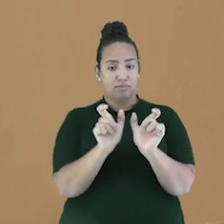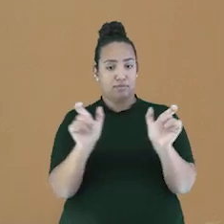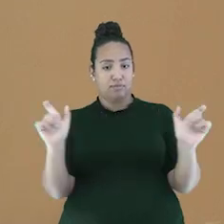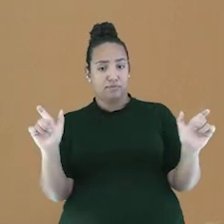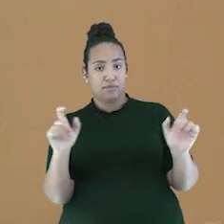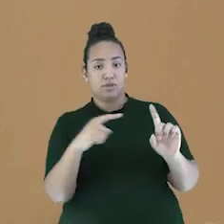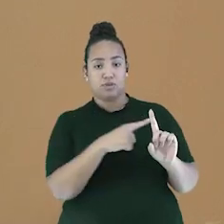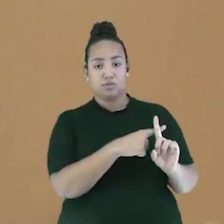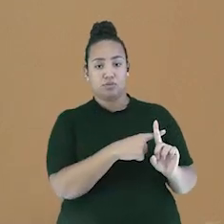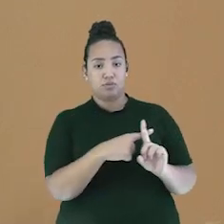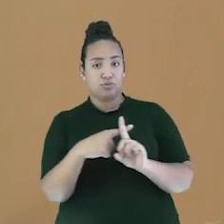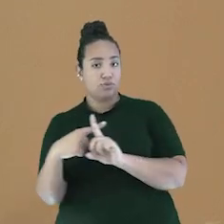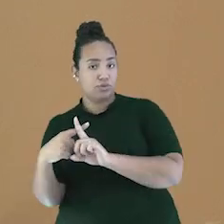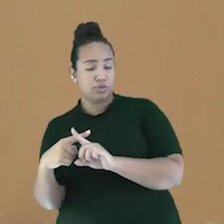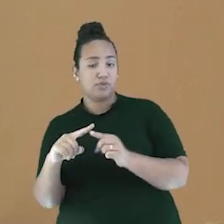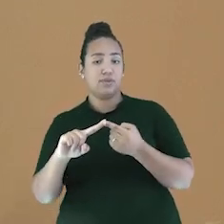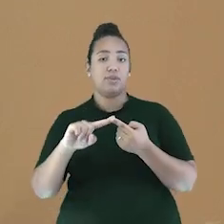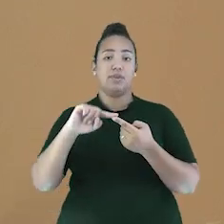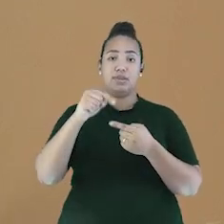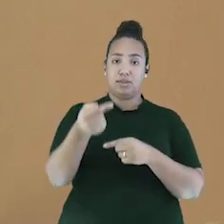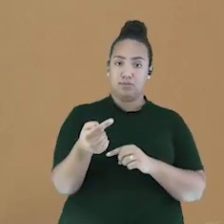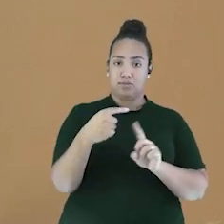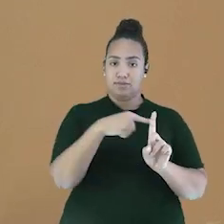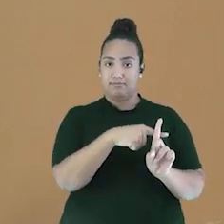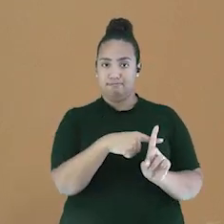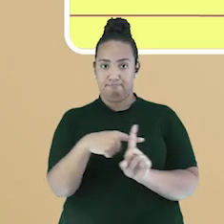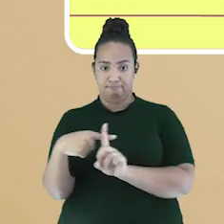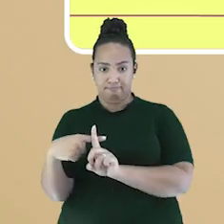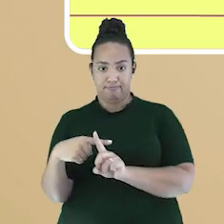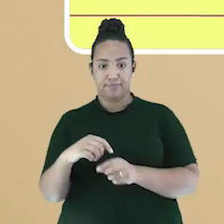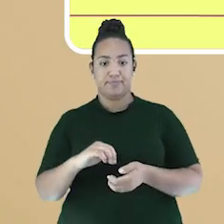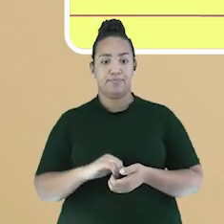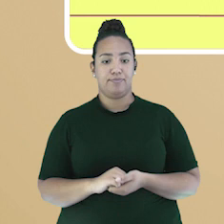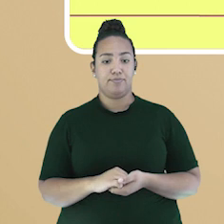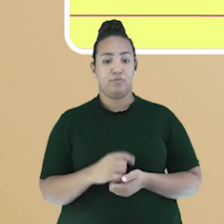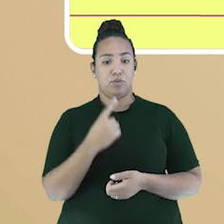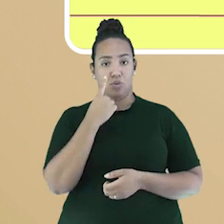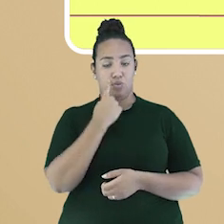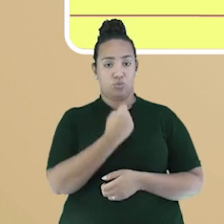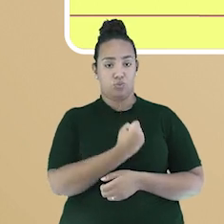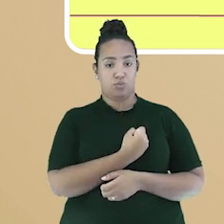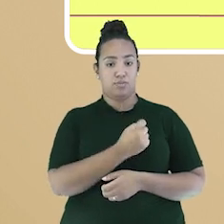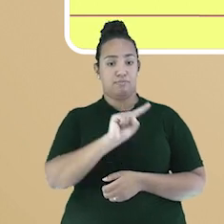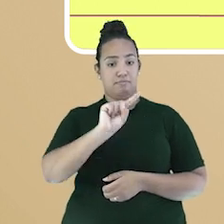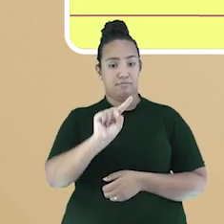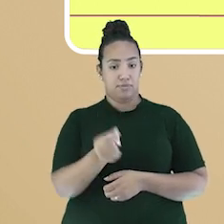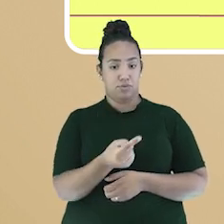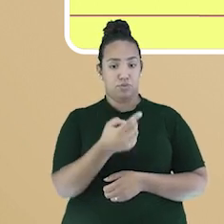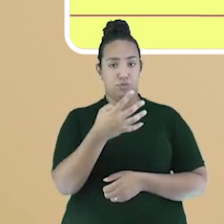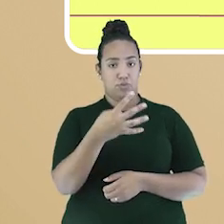multiplicativa primeiro e depois aditivo o número é